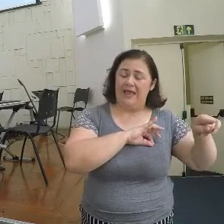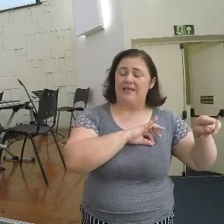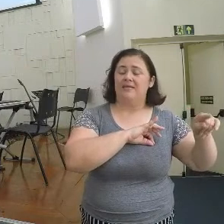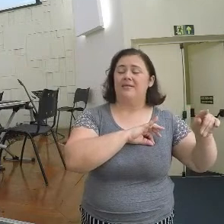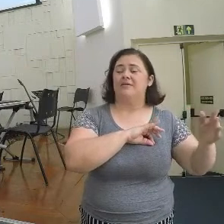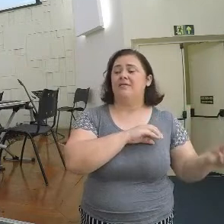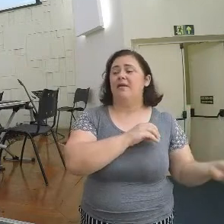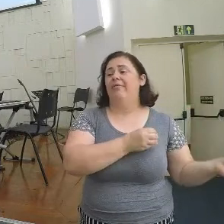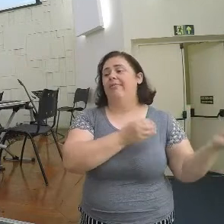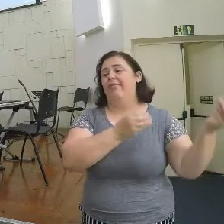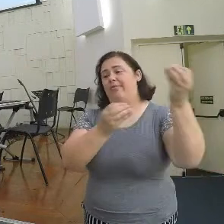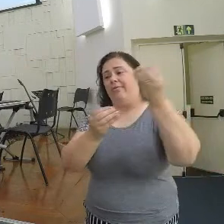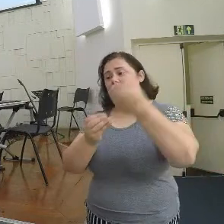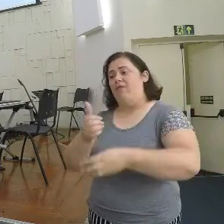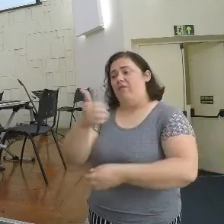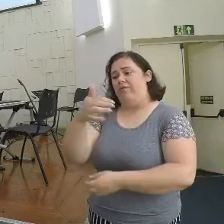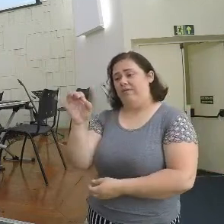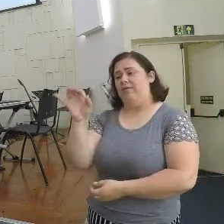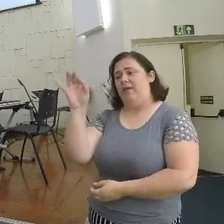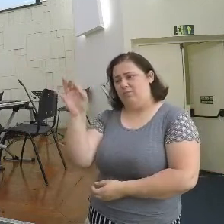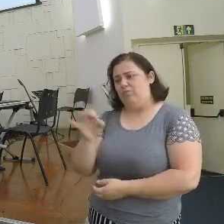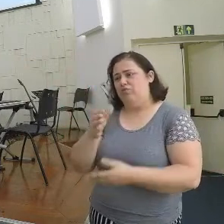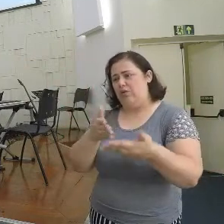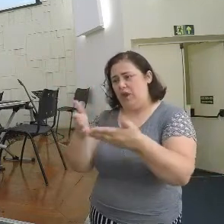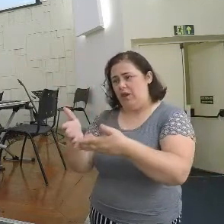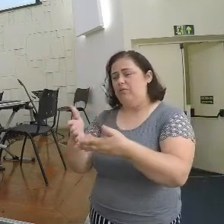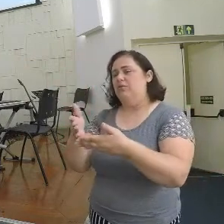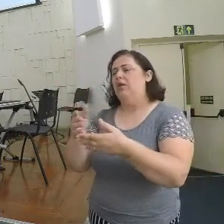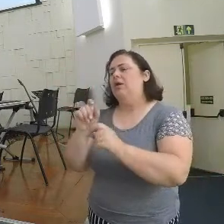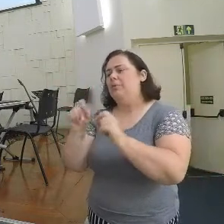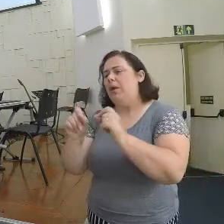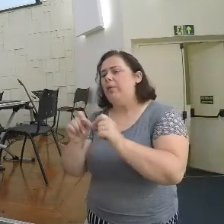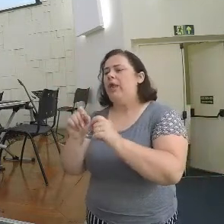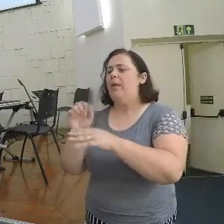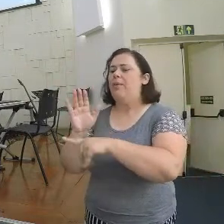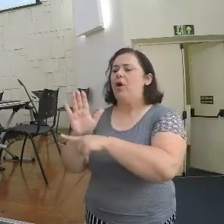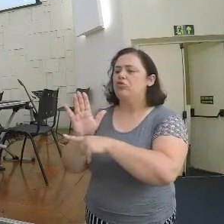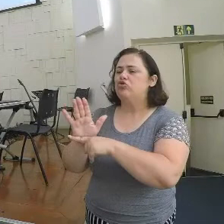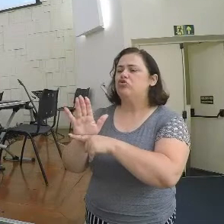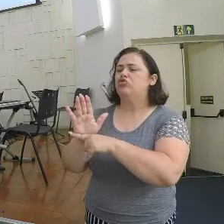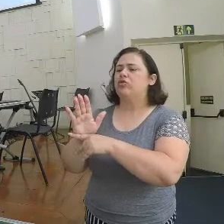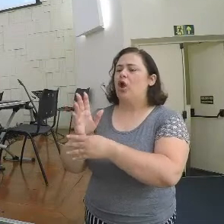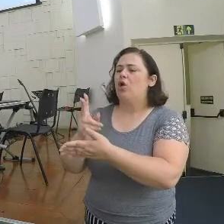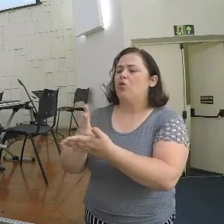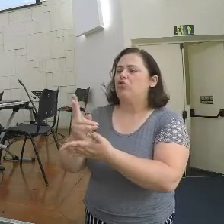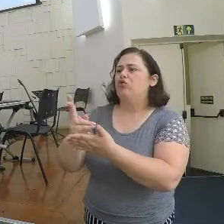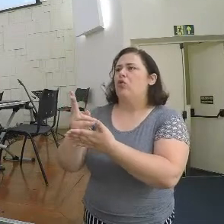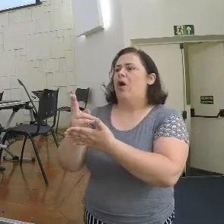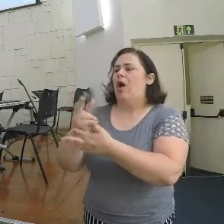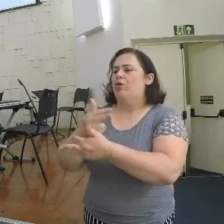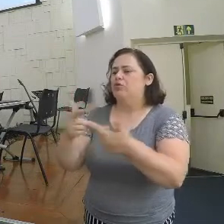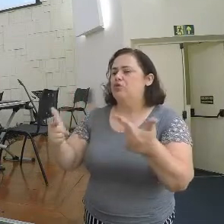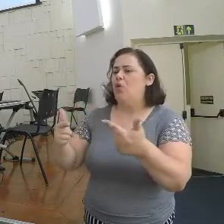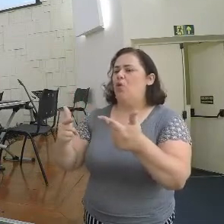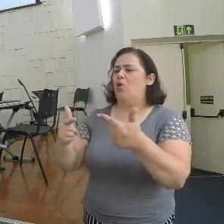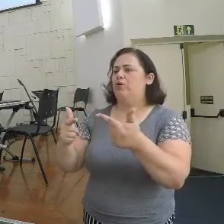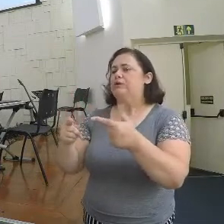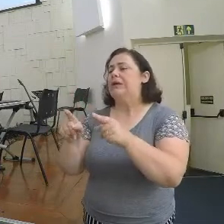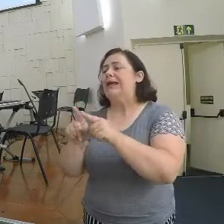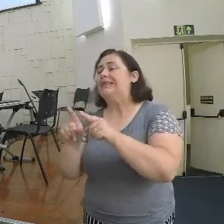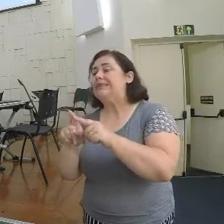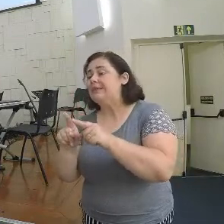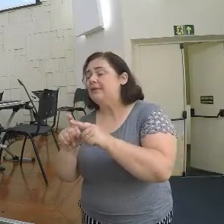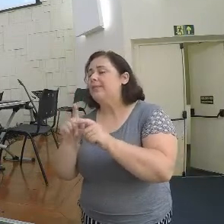dos tabernáculos, uma festa de gratidão a Deus pelas colheitas. O dízimo, como eu disse, serviam para